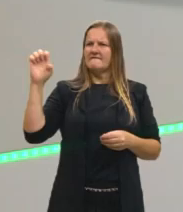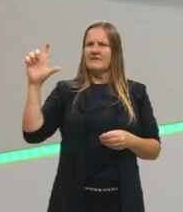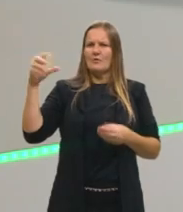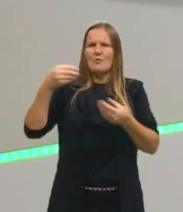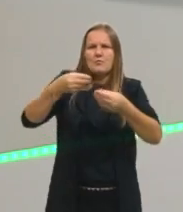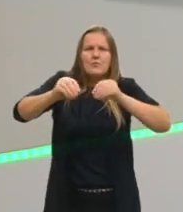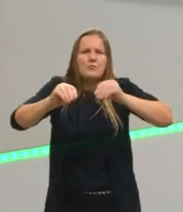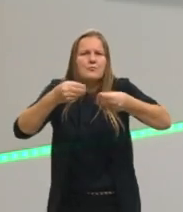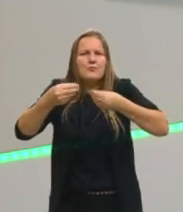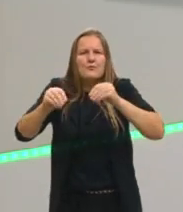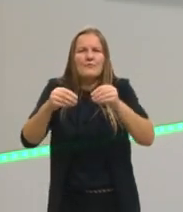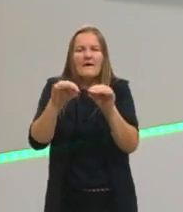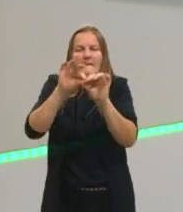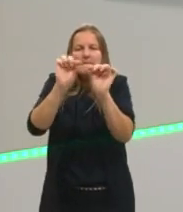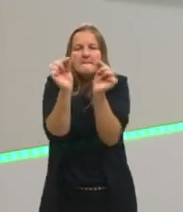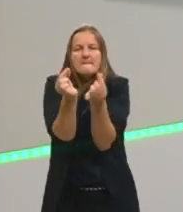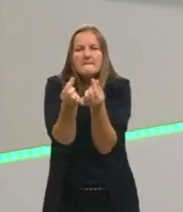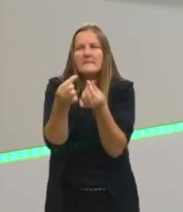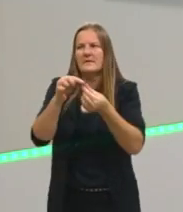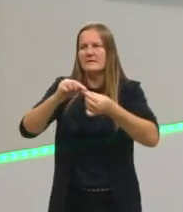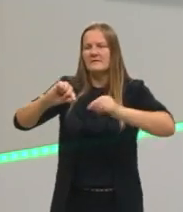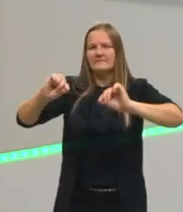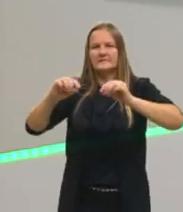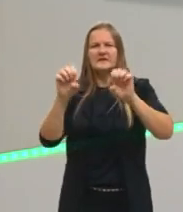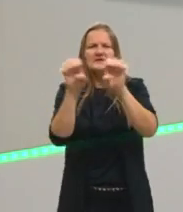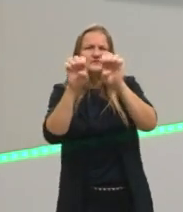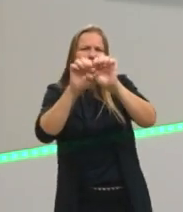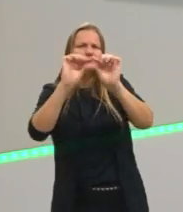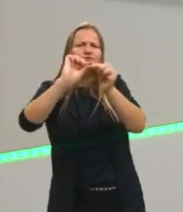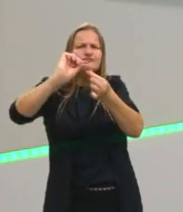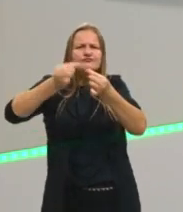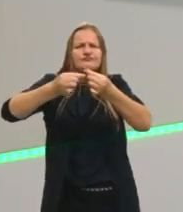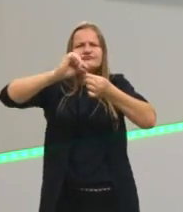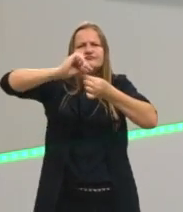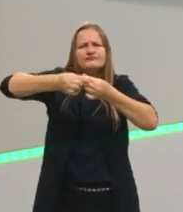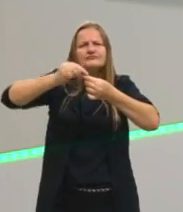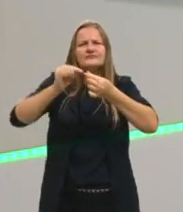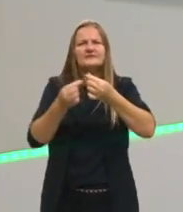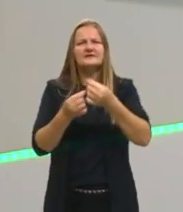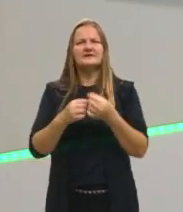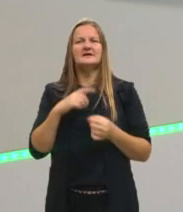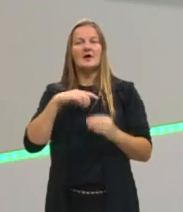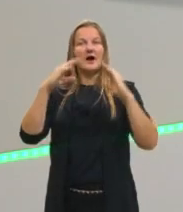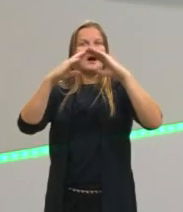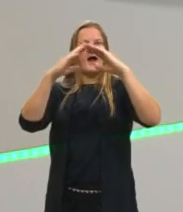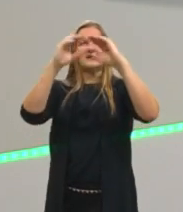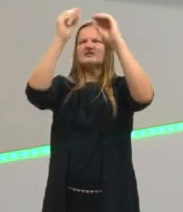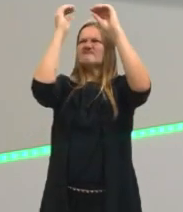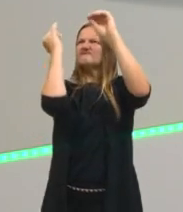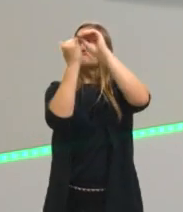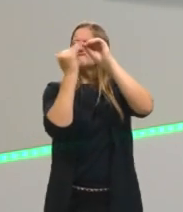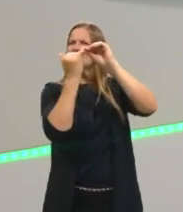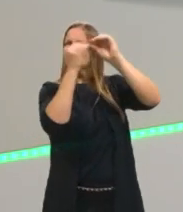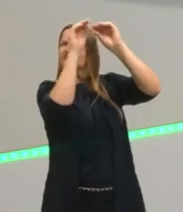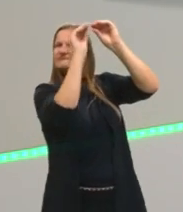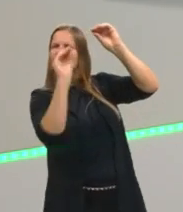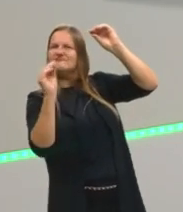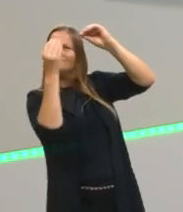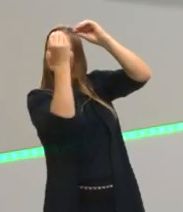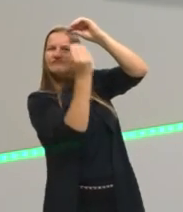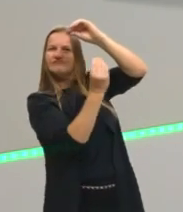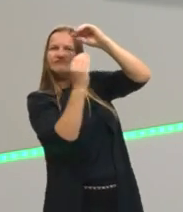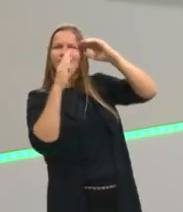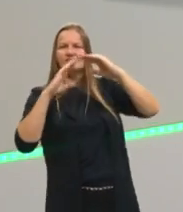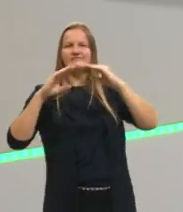mais joias foram as estruturas né toda a estrutura metálica e de uma casa Enfim tudo porque eu